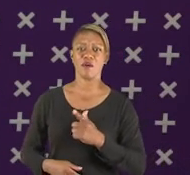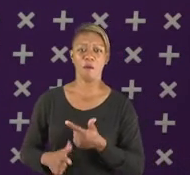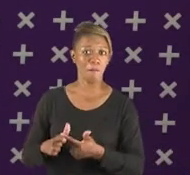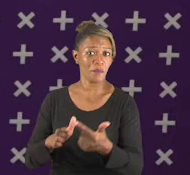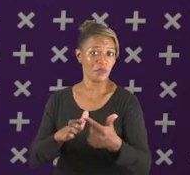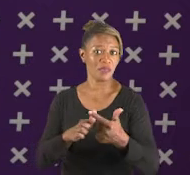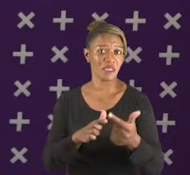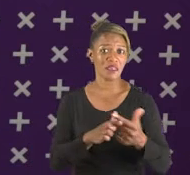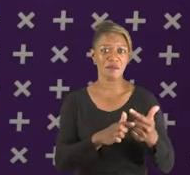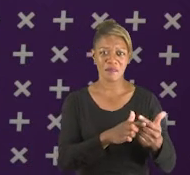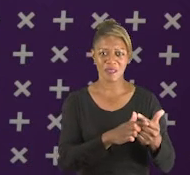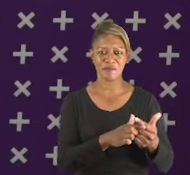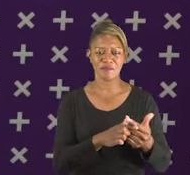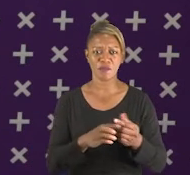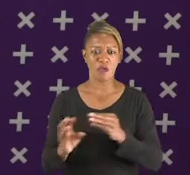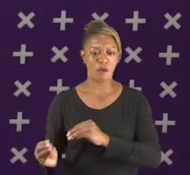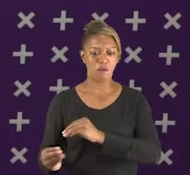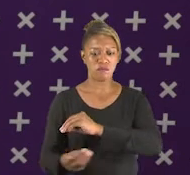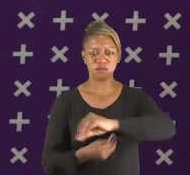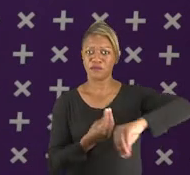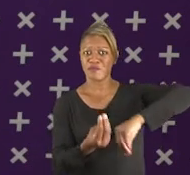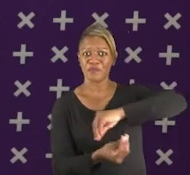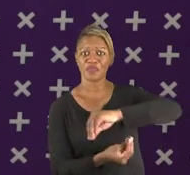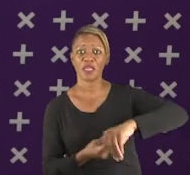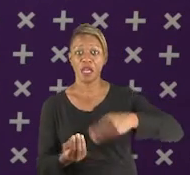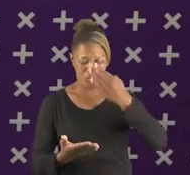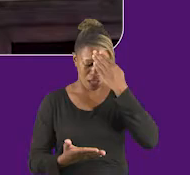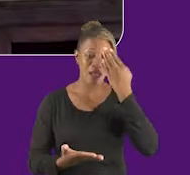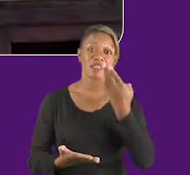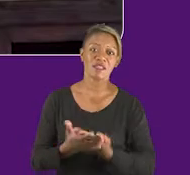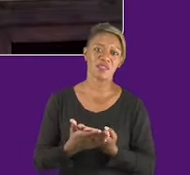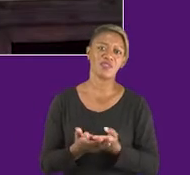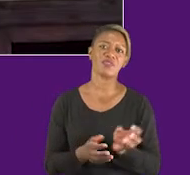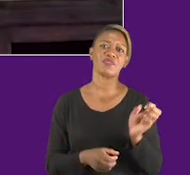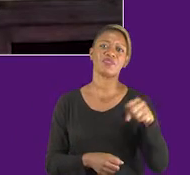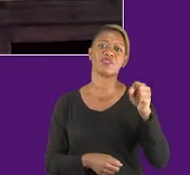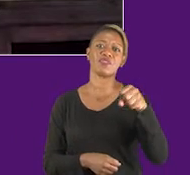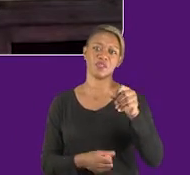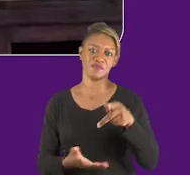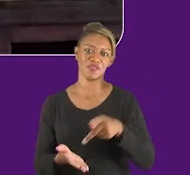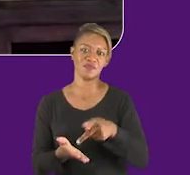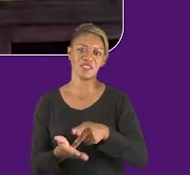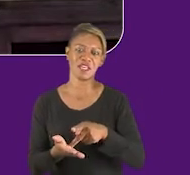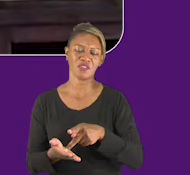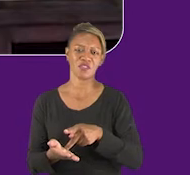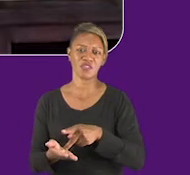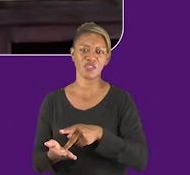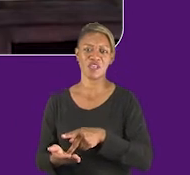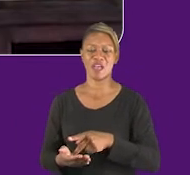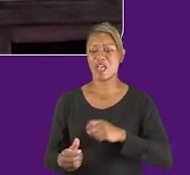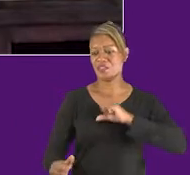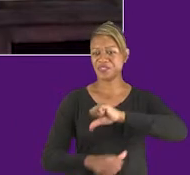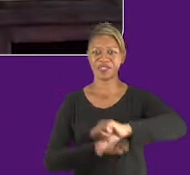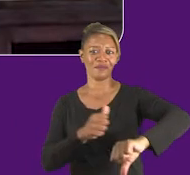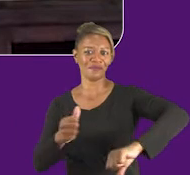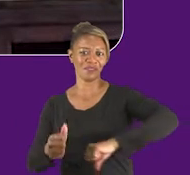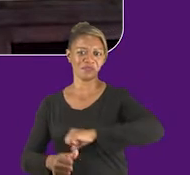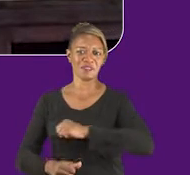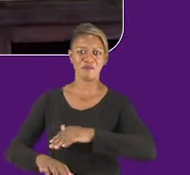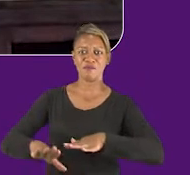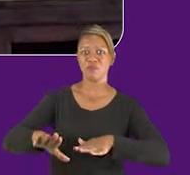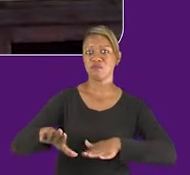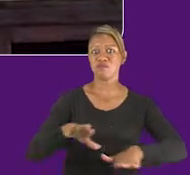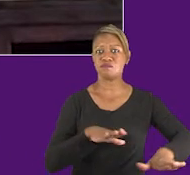receptividade maior para o design Eu acredito que sim Rosana existe sim esse movimento existisse esse caminho